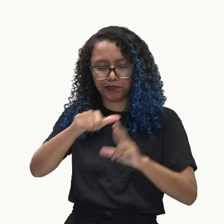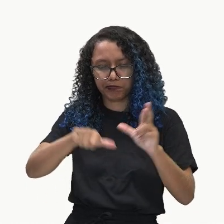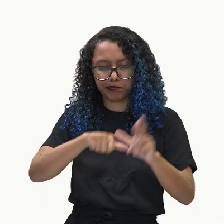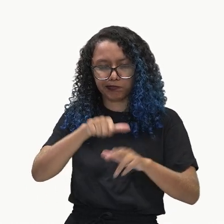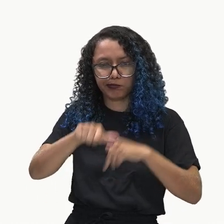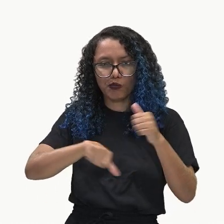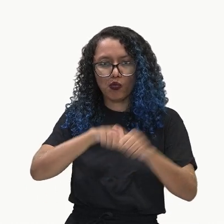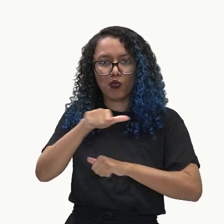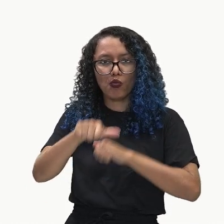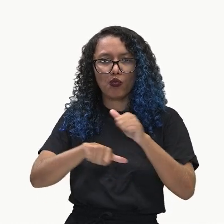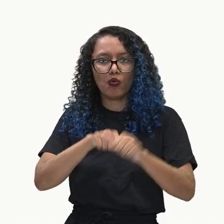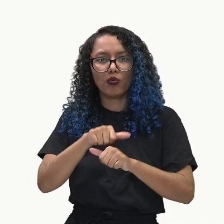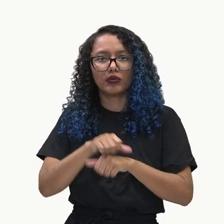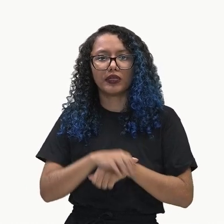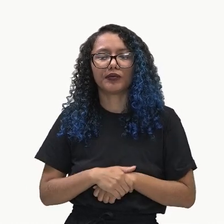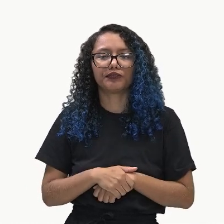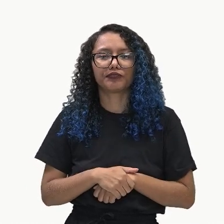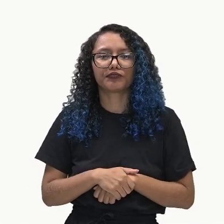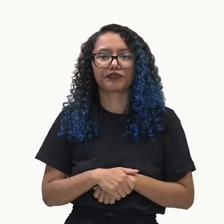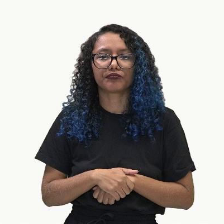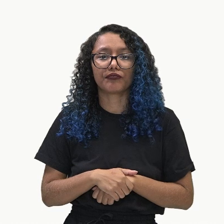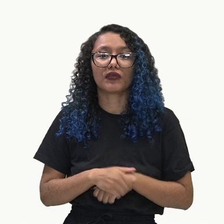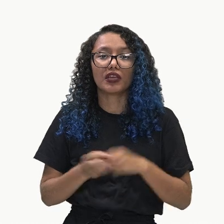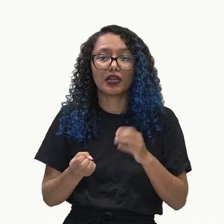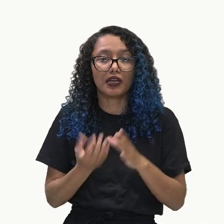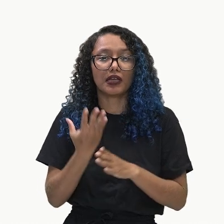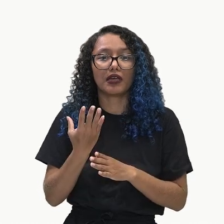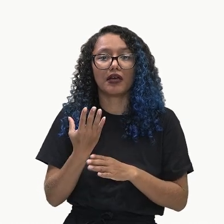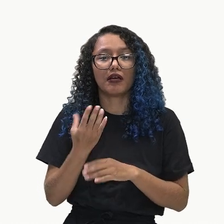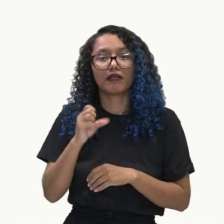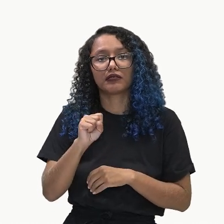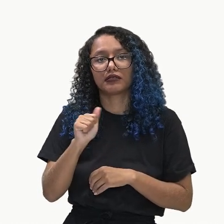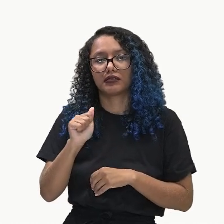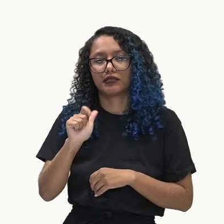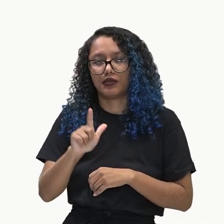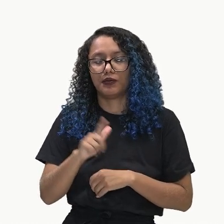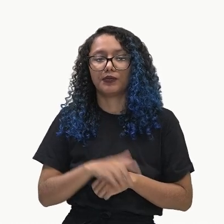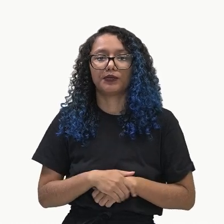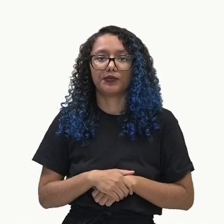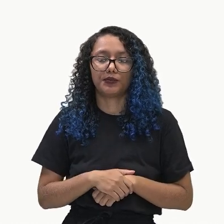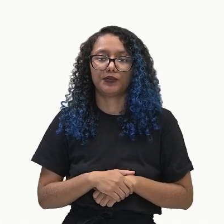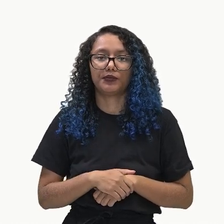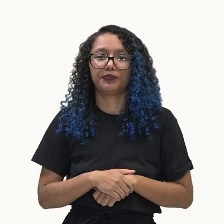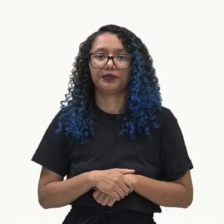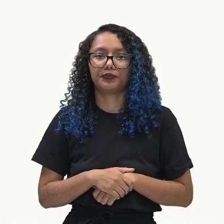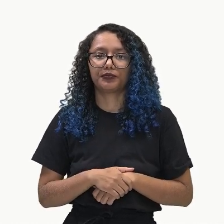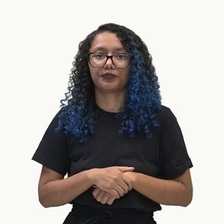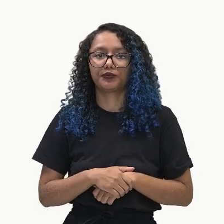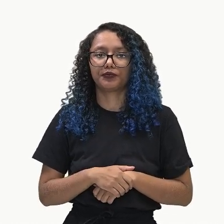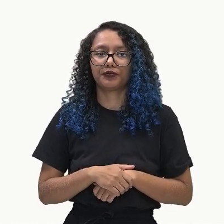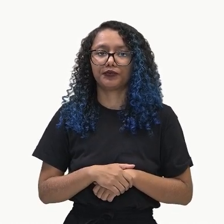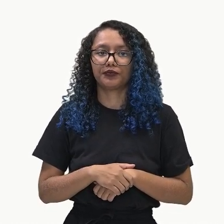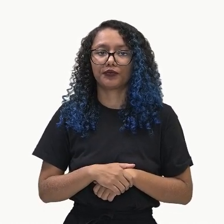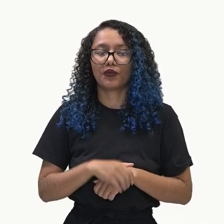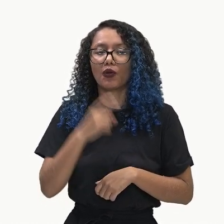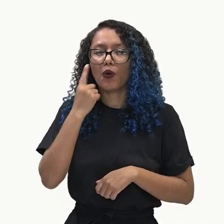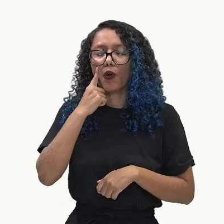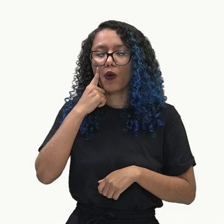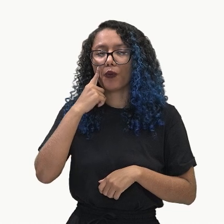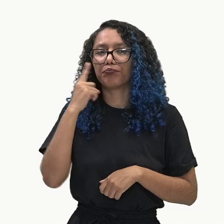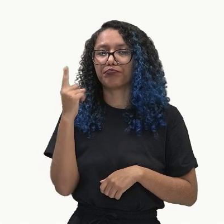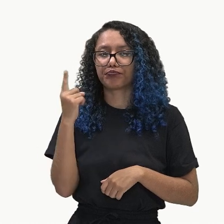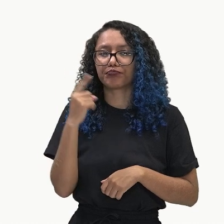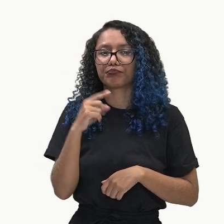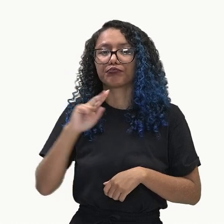formar o que? Um sal. Então, observem aqui. Esse hidrogênio que está aqui vai